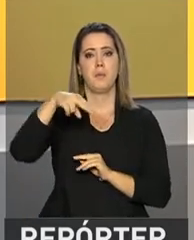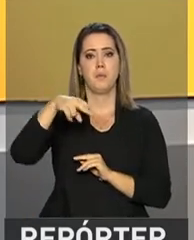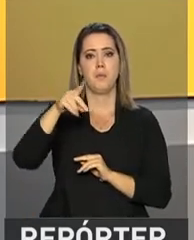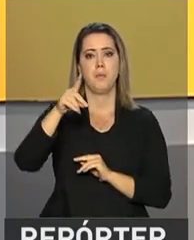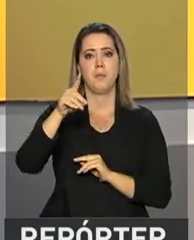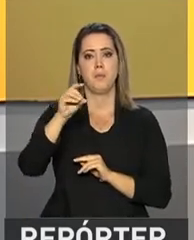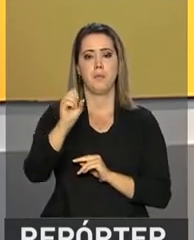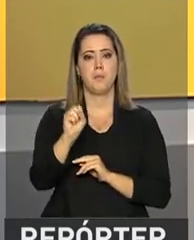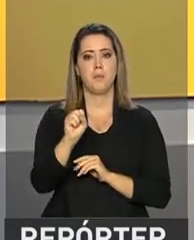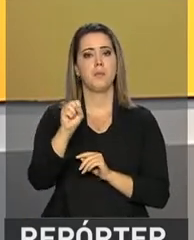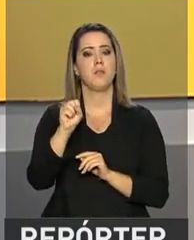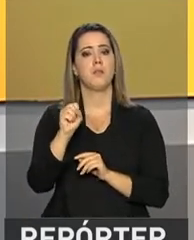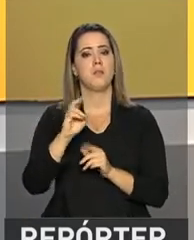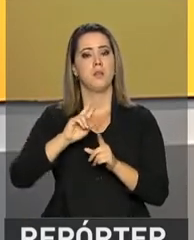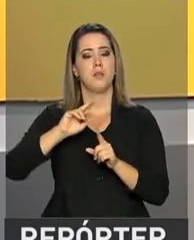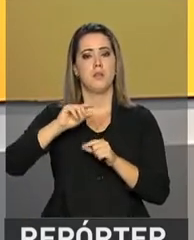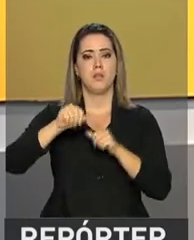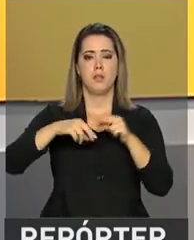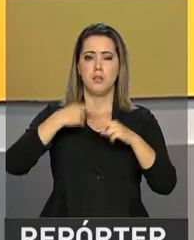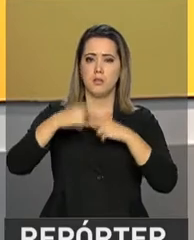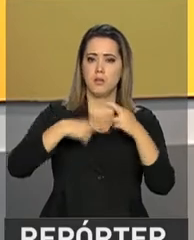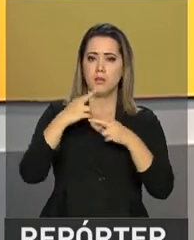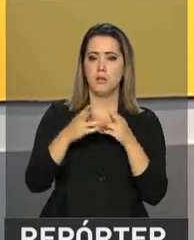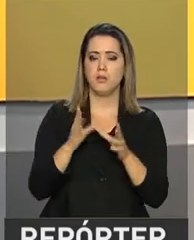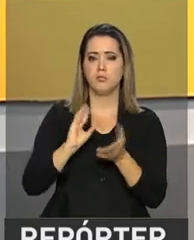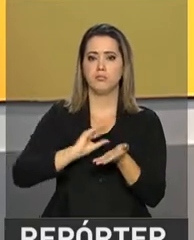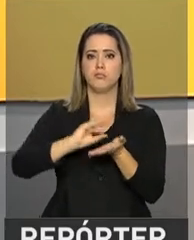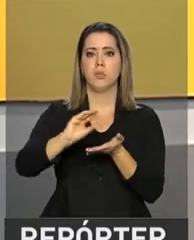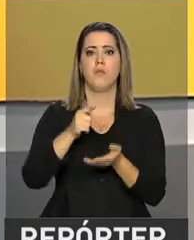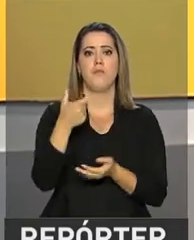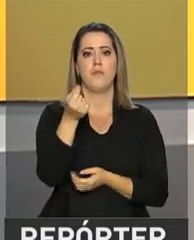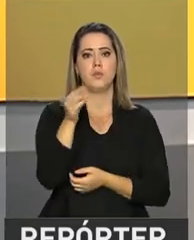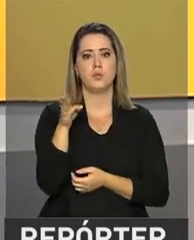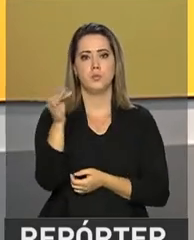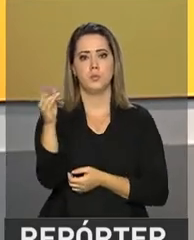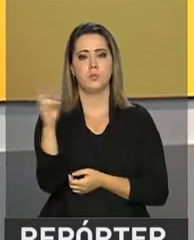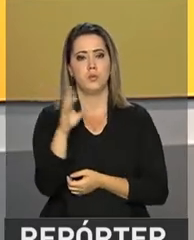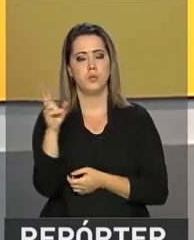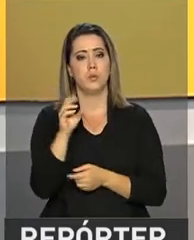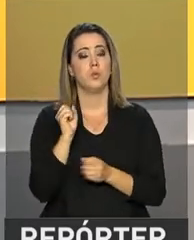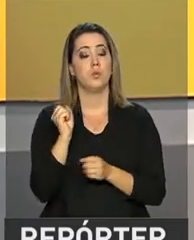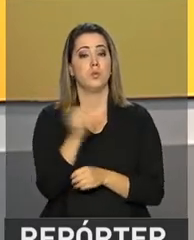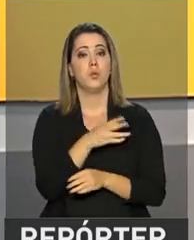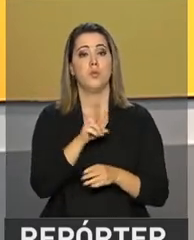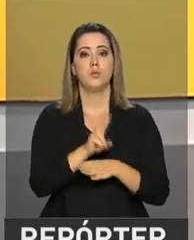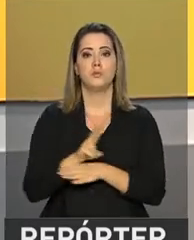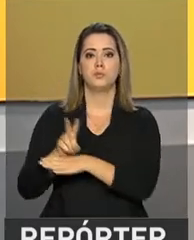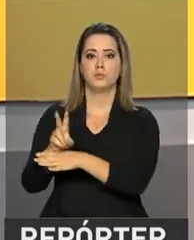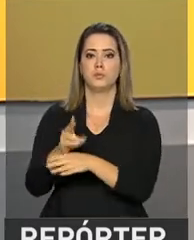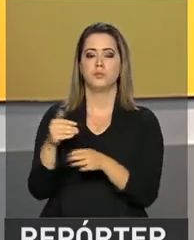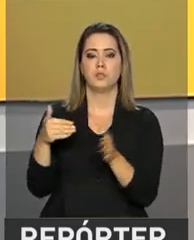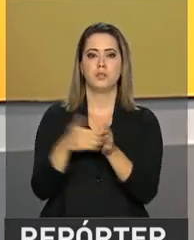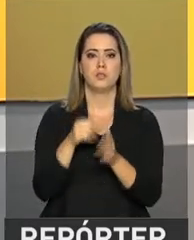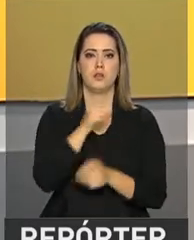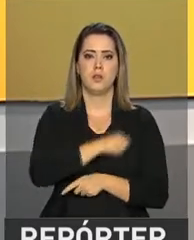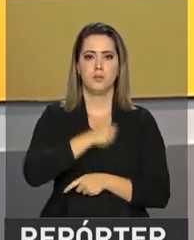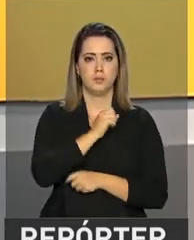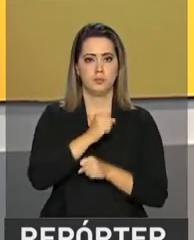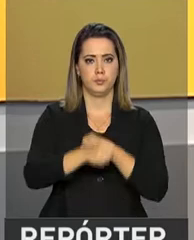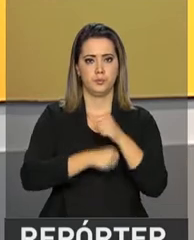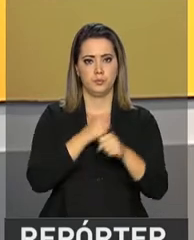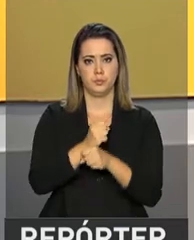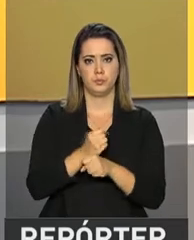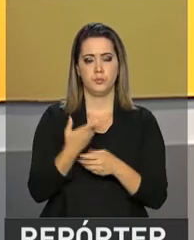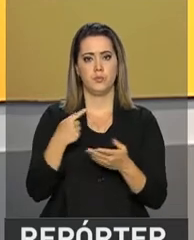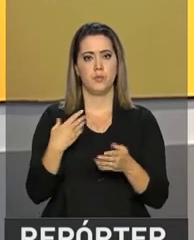prevê um acréscimo de 20 bilhões de reais em novos financiamentos até agosto do ano que vem de acordo com o governo o acesso ao capital